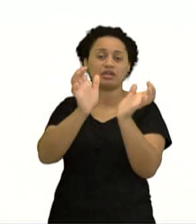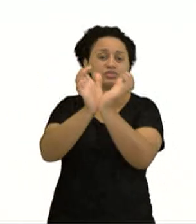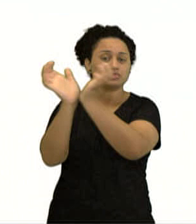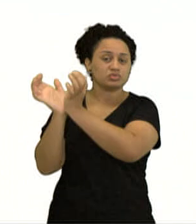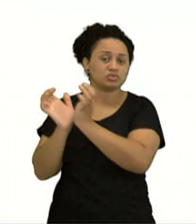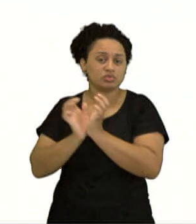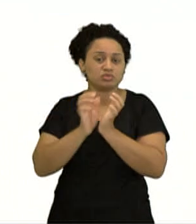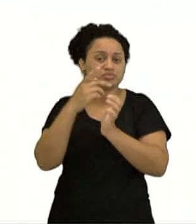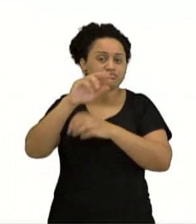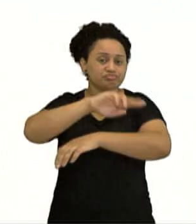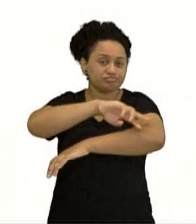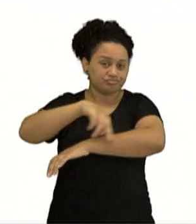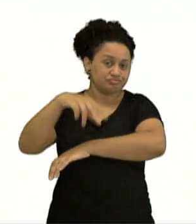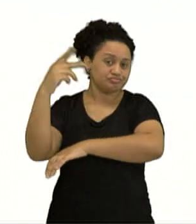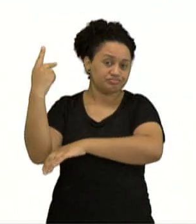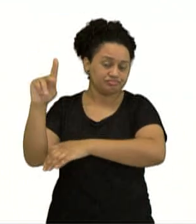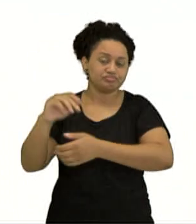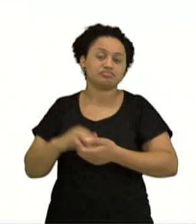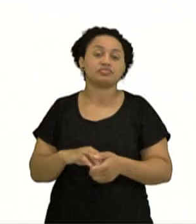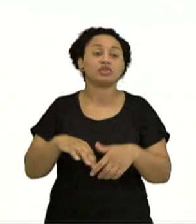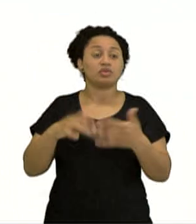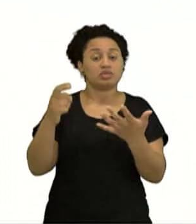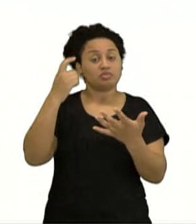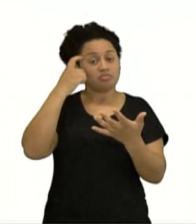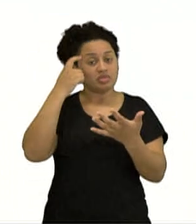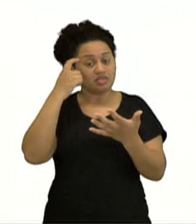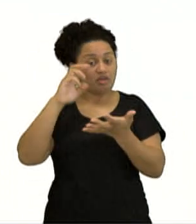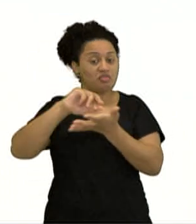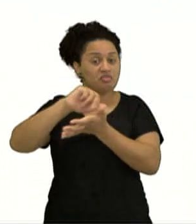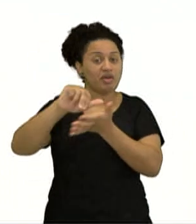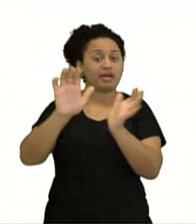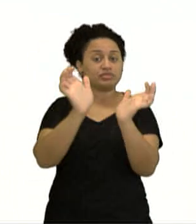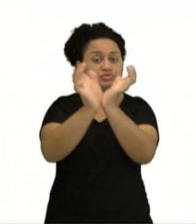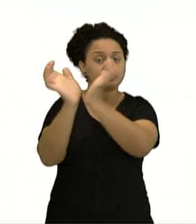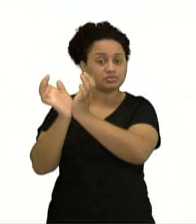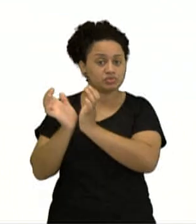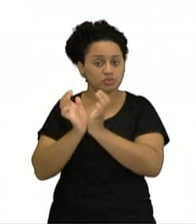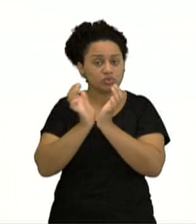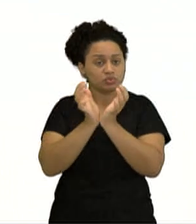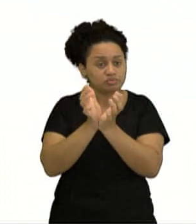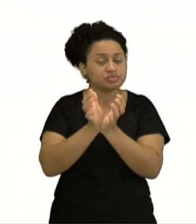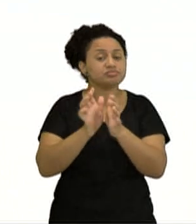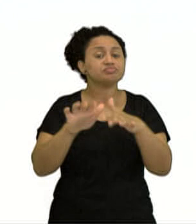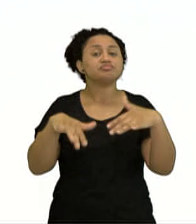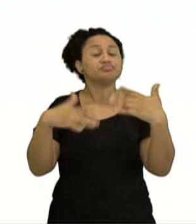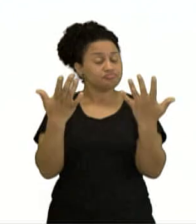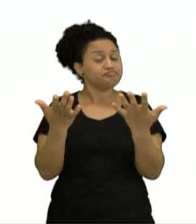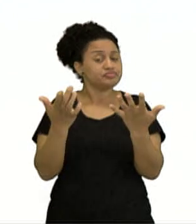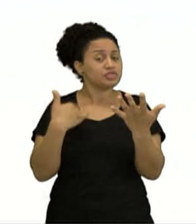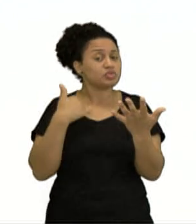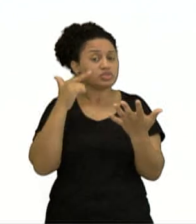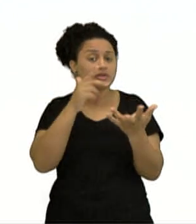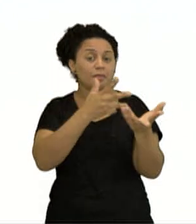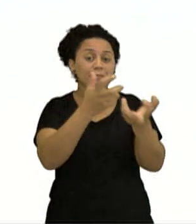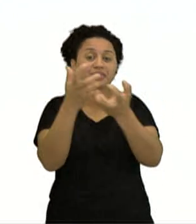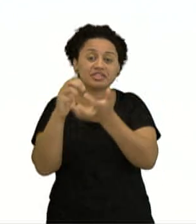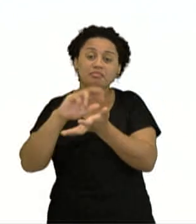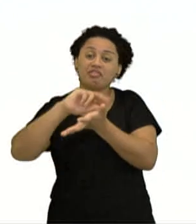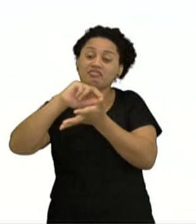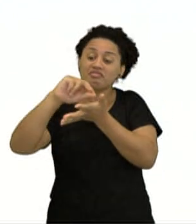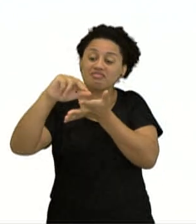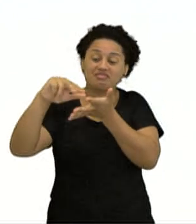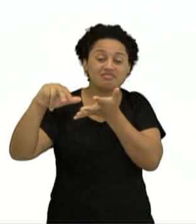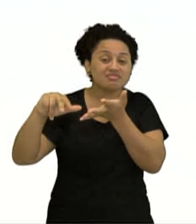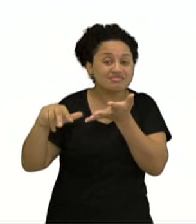étnicos. Quando pensamos que vieram de diversos grupos étnicos pessoas, só aí nós já temos uma